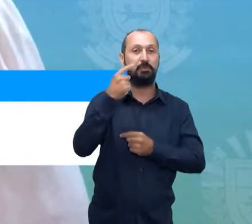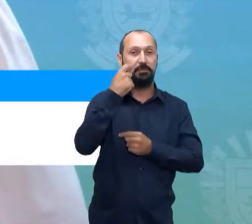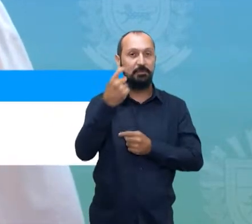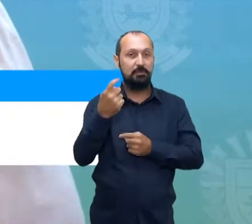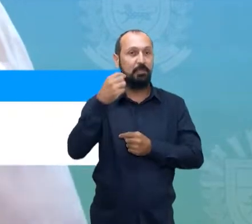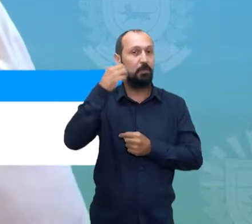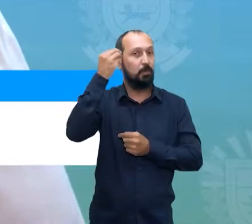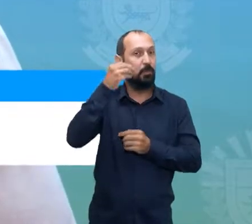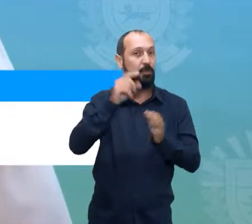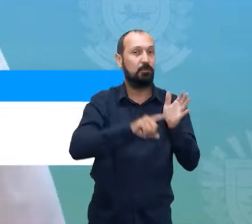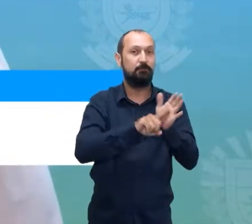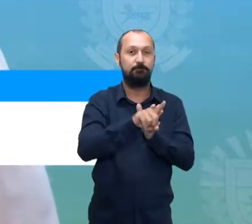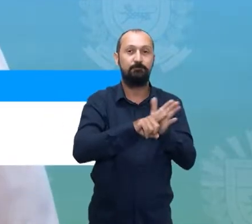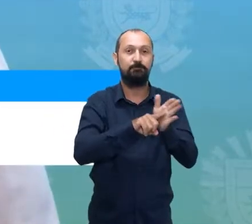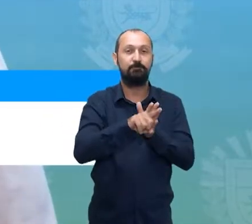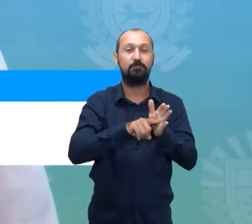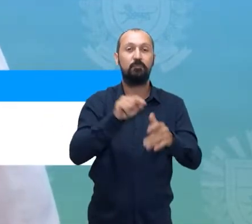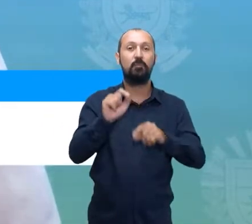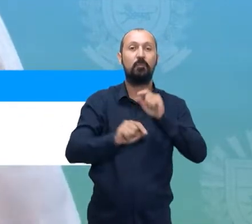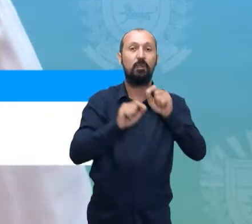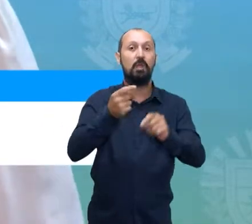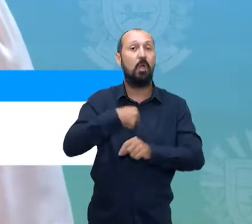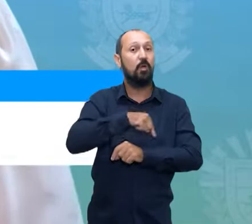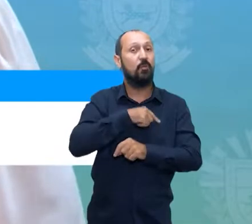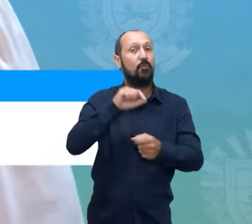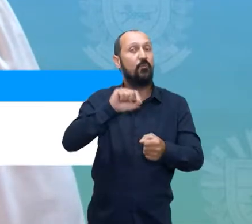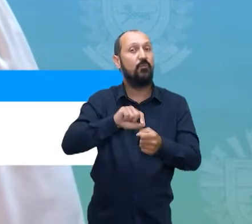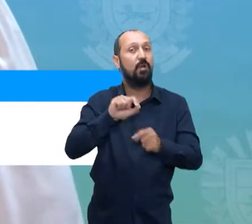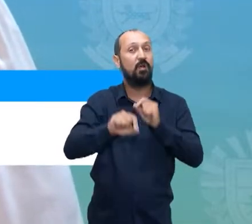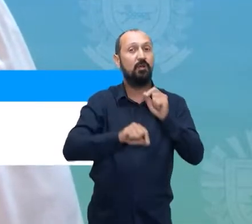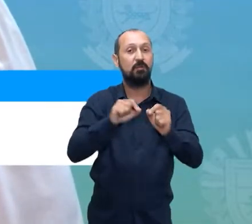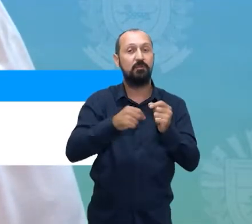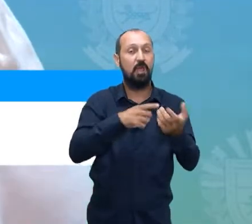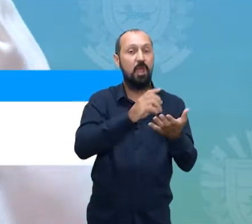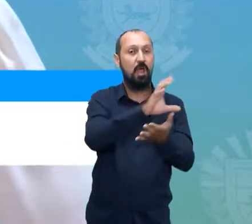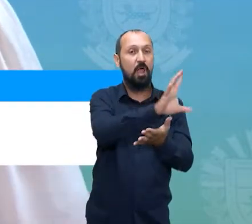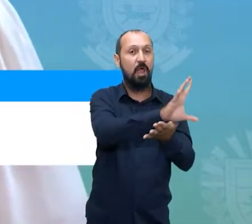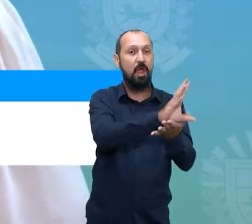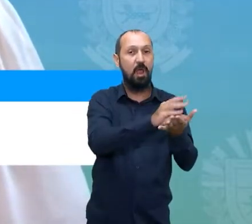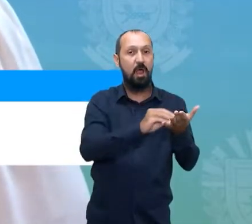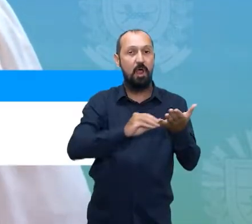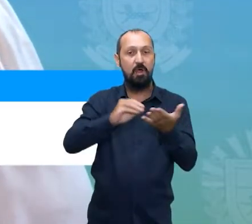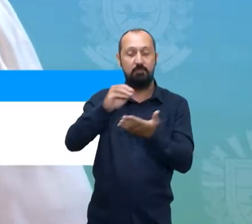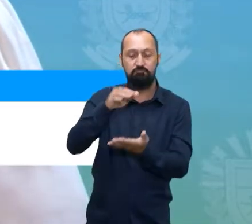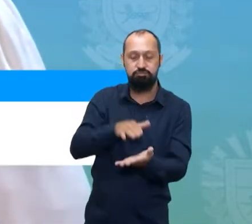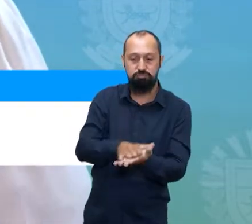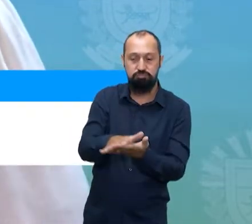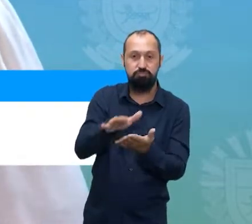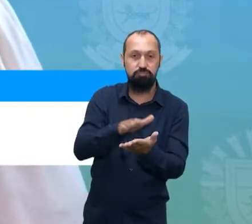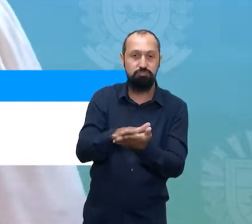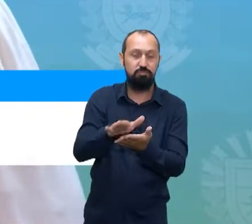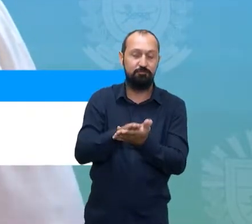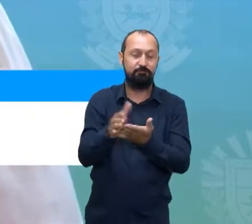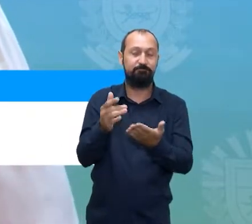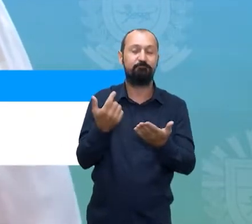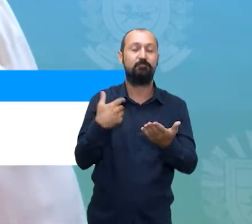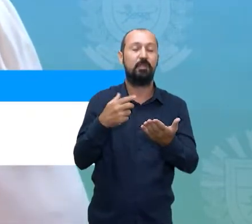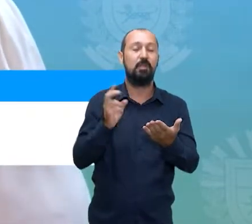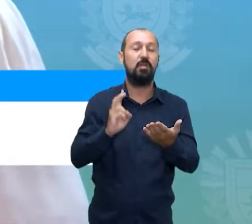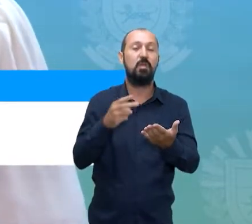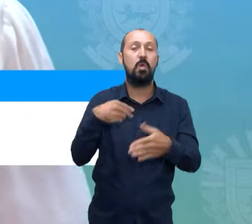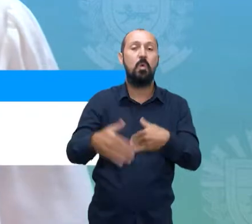sua expertise, a sua pesquisa. E o que nós estamos fazendo é compilando, publicando,